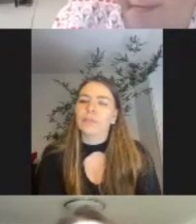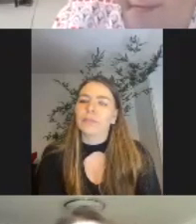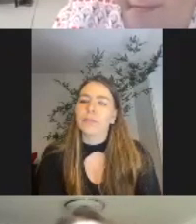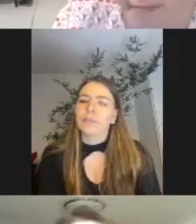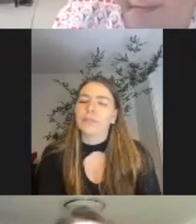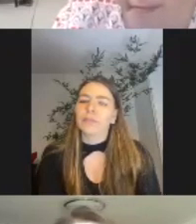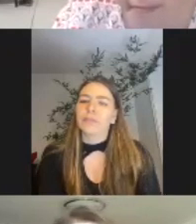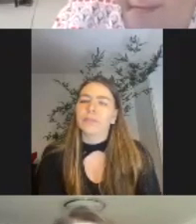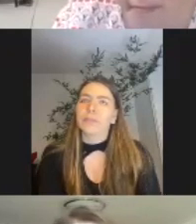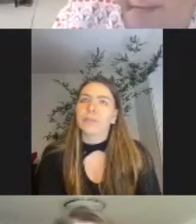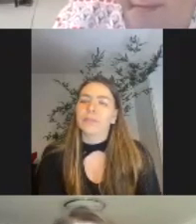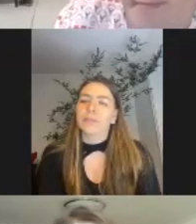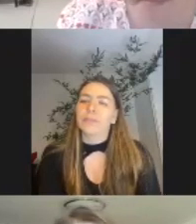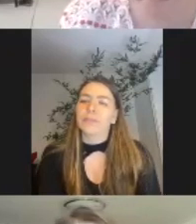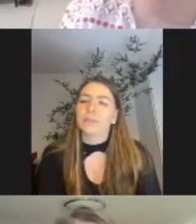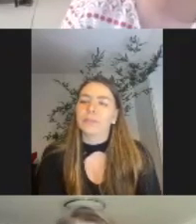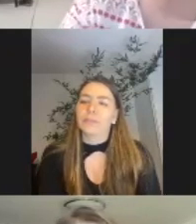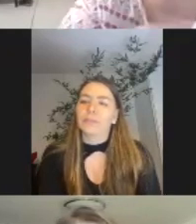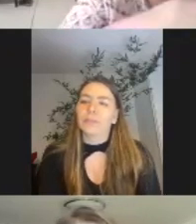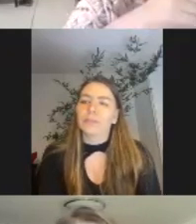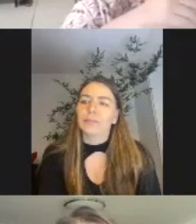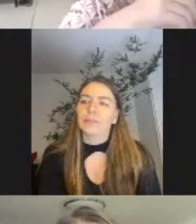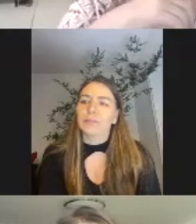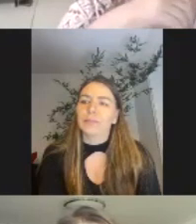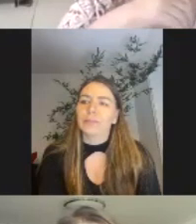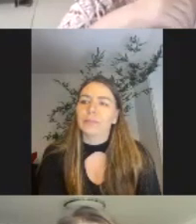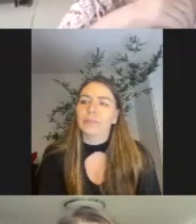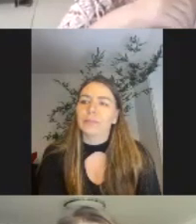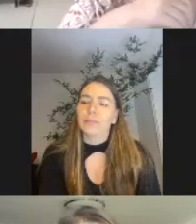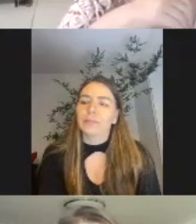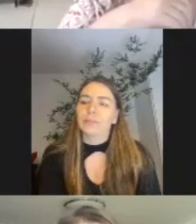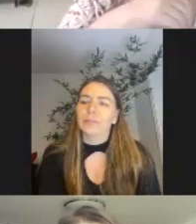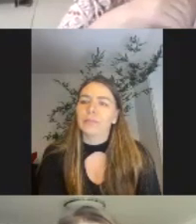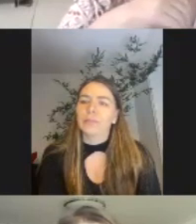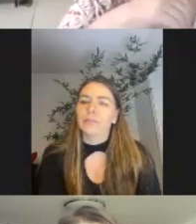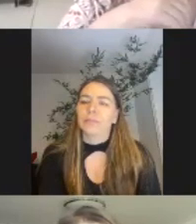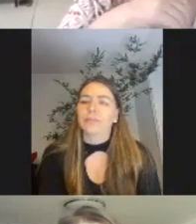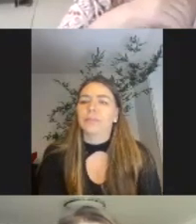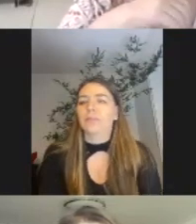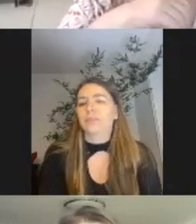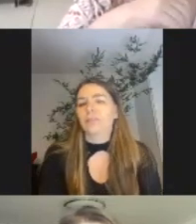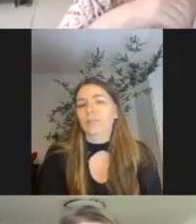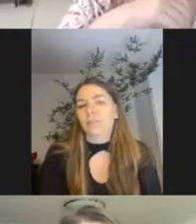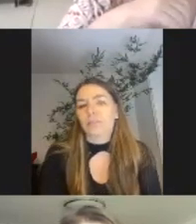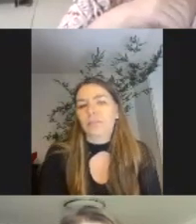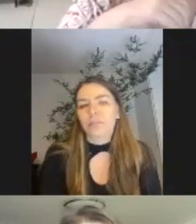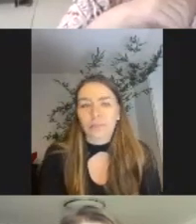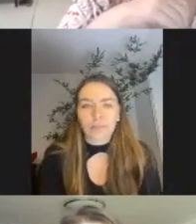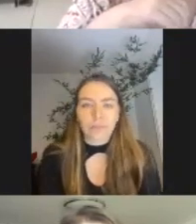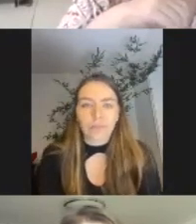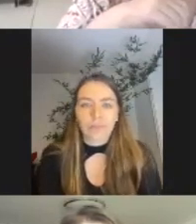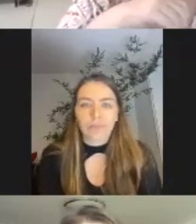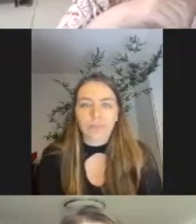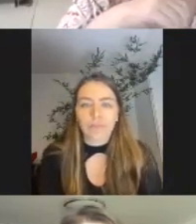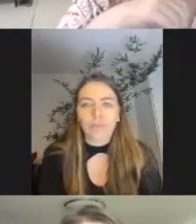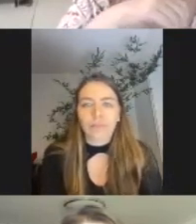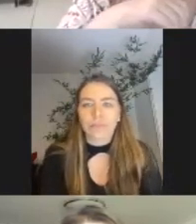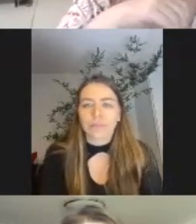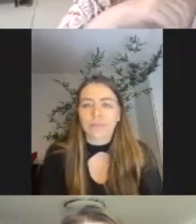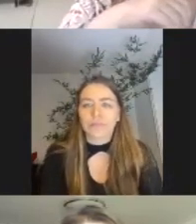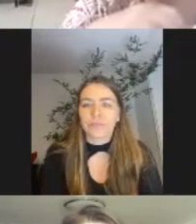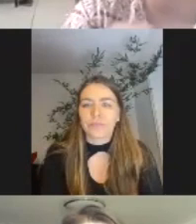Então, desanima um pouco a lista de frutas, tá? Mas a lista de frutas existe, mas é uma lista pequena. Sucos de frutas